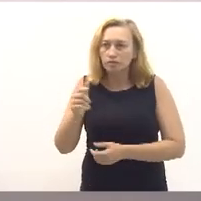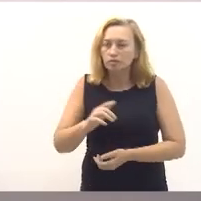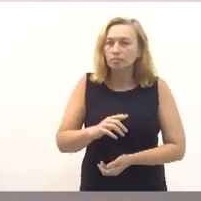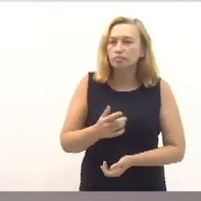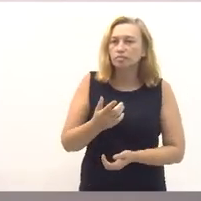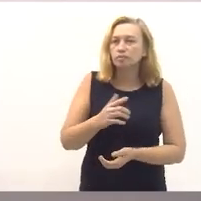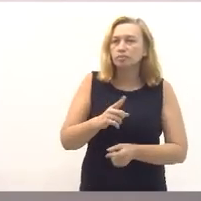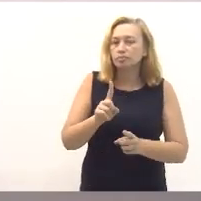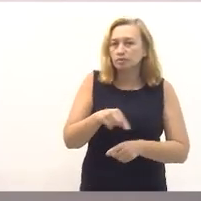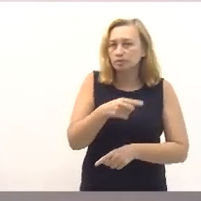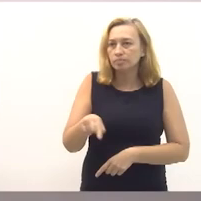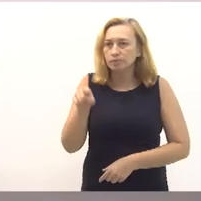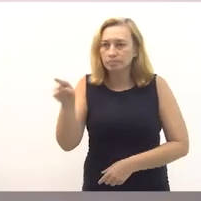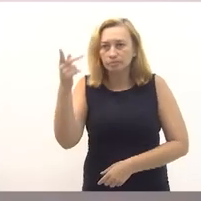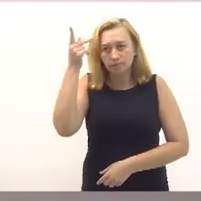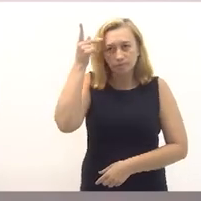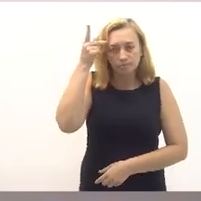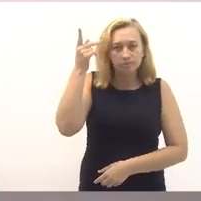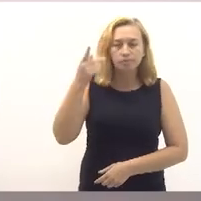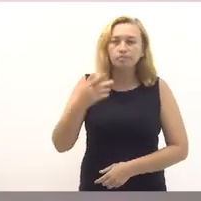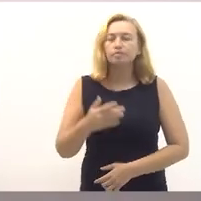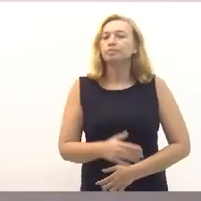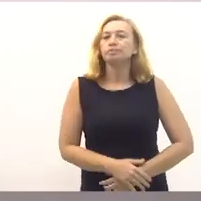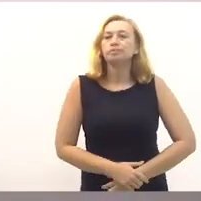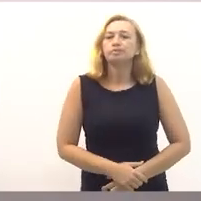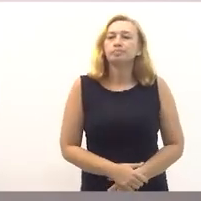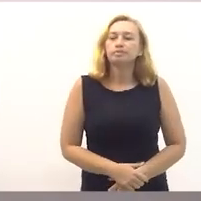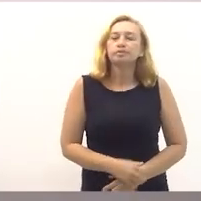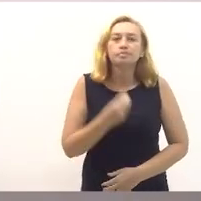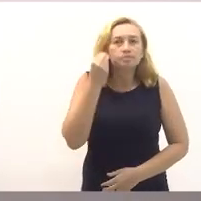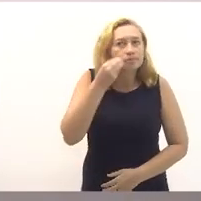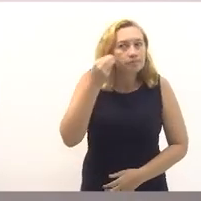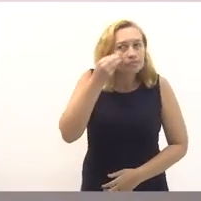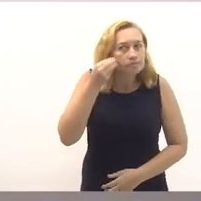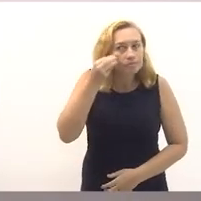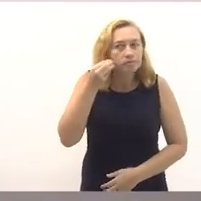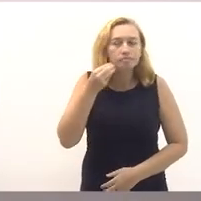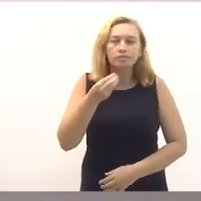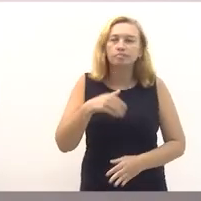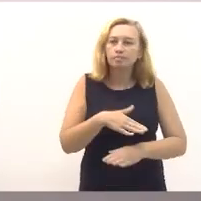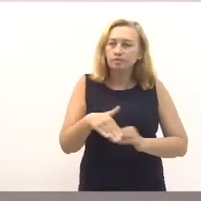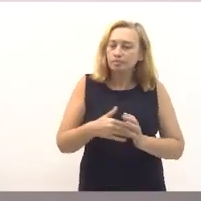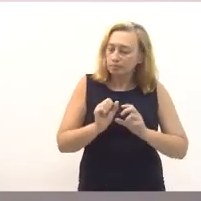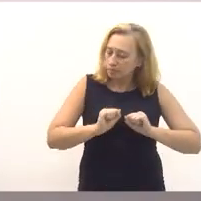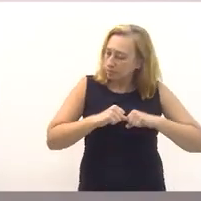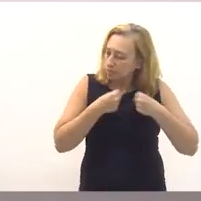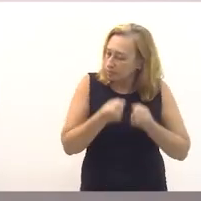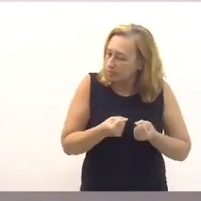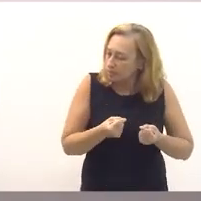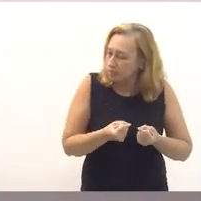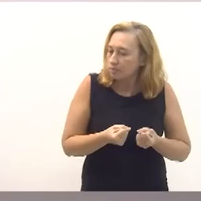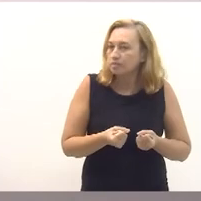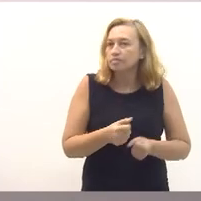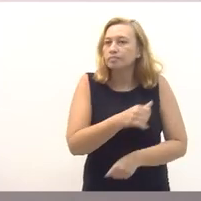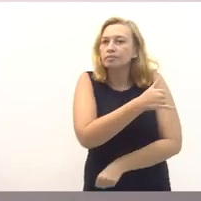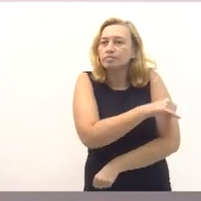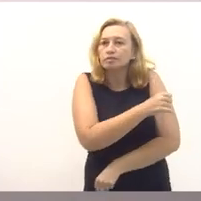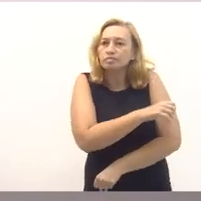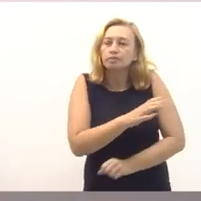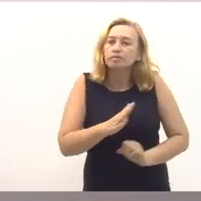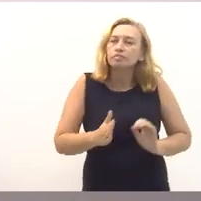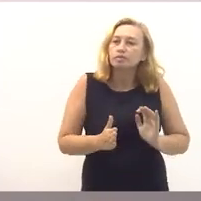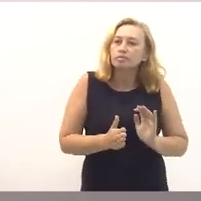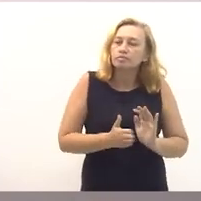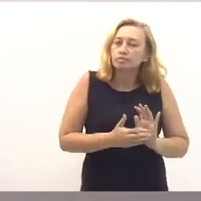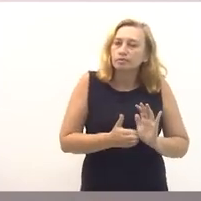em Lisboa em São Paulo levando no peito a experiência e toda garra que o Rio de Janeiro proporcionou